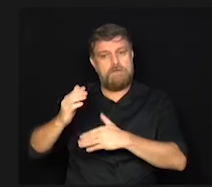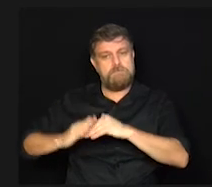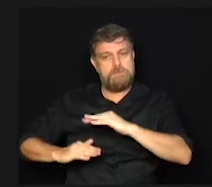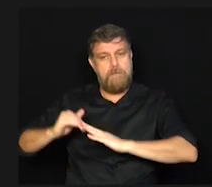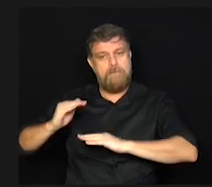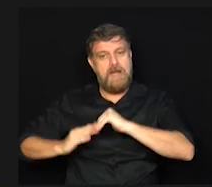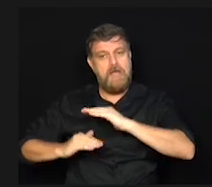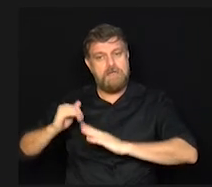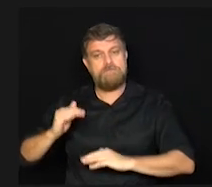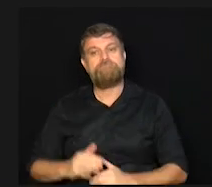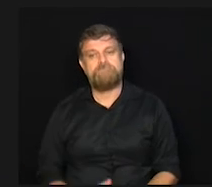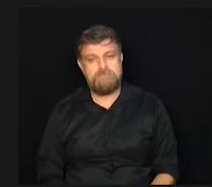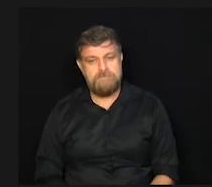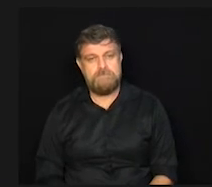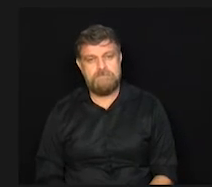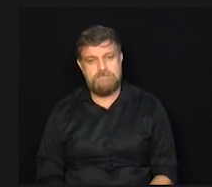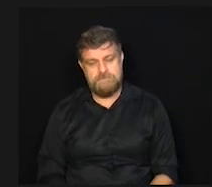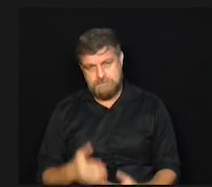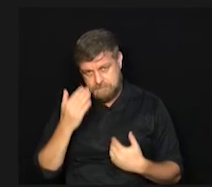Muito obrigado, Malu.